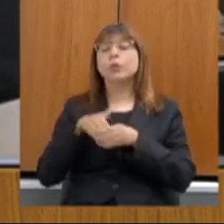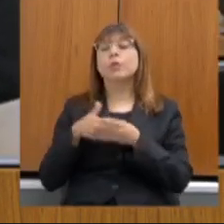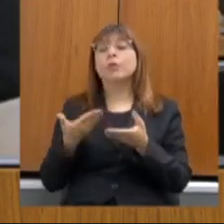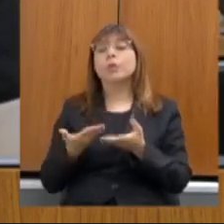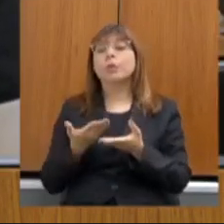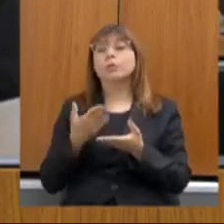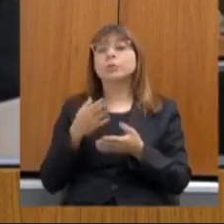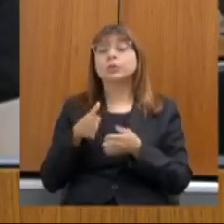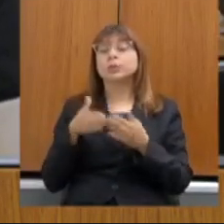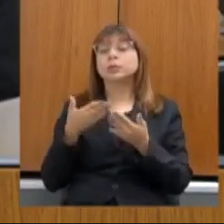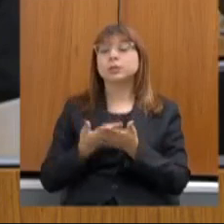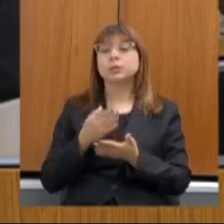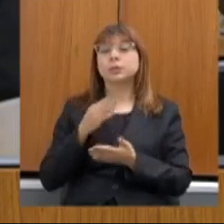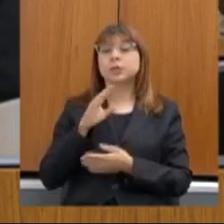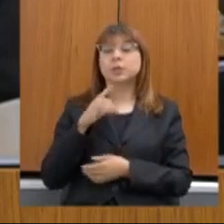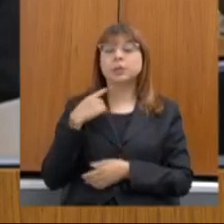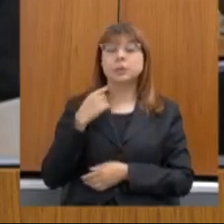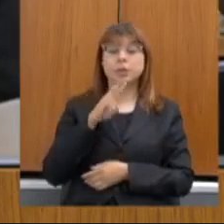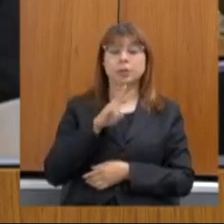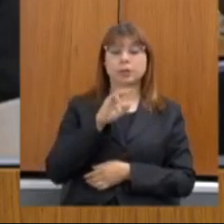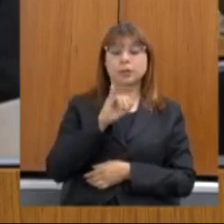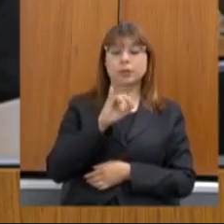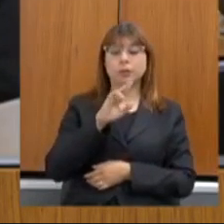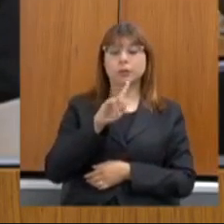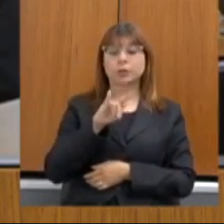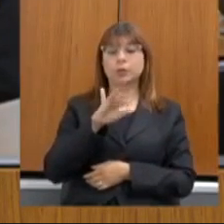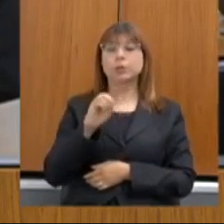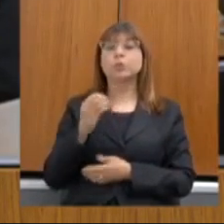o requerimento o deputado Virgílio Guimarães